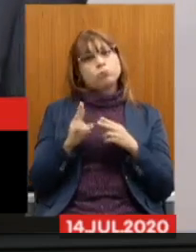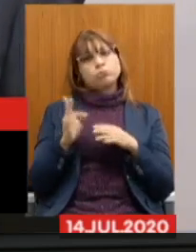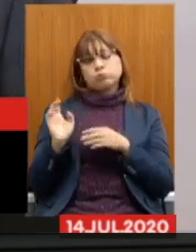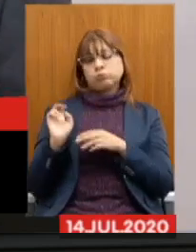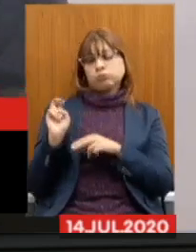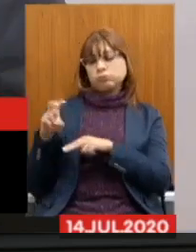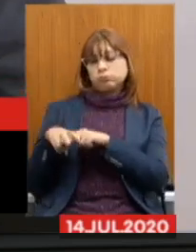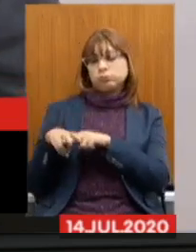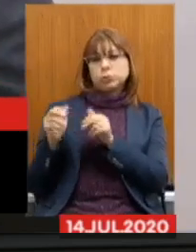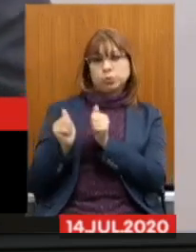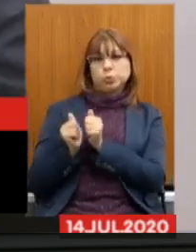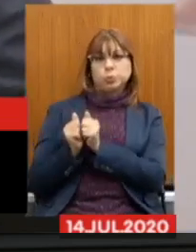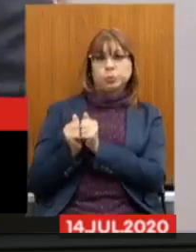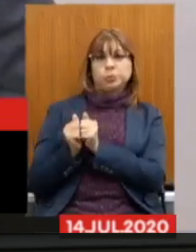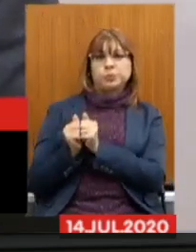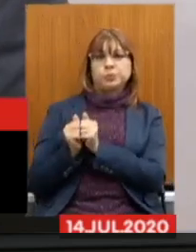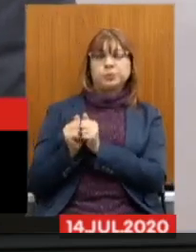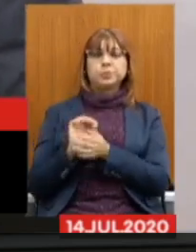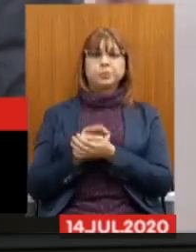junto conosco.